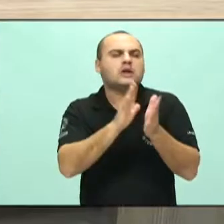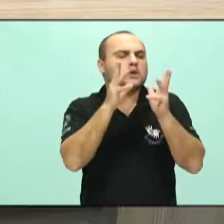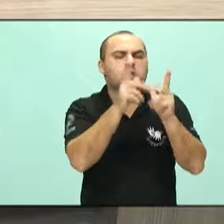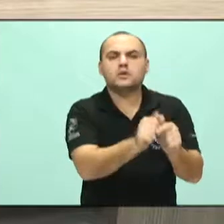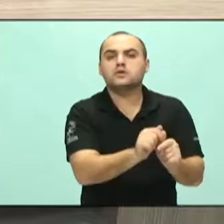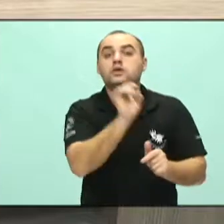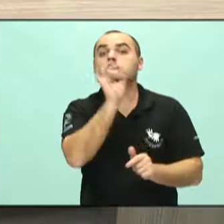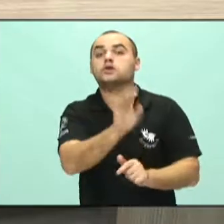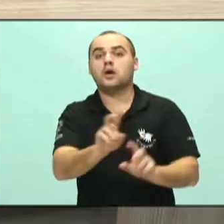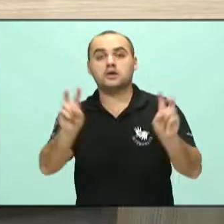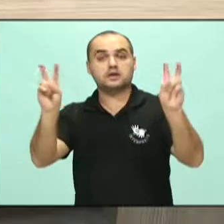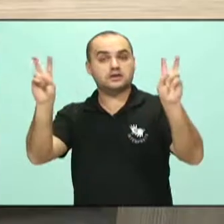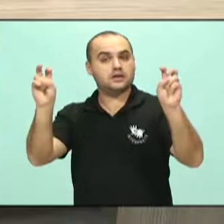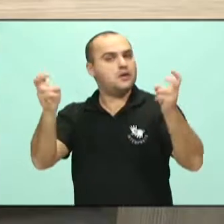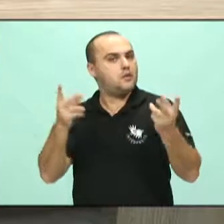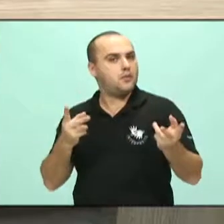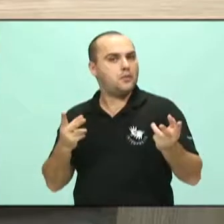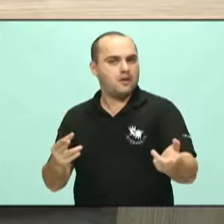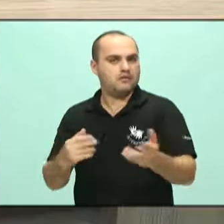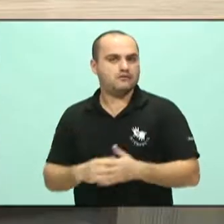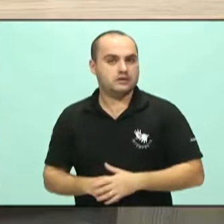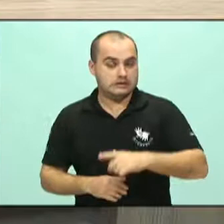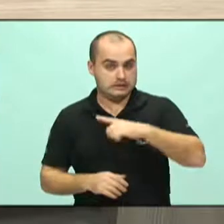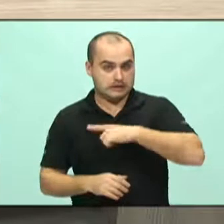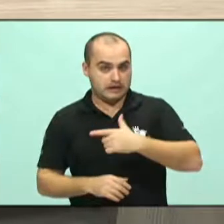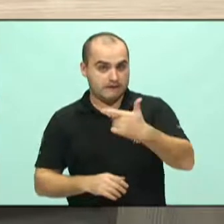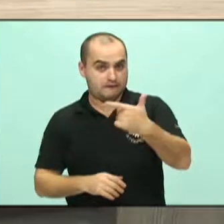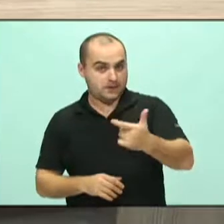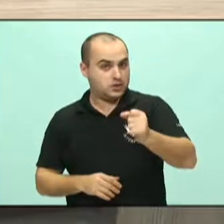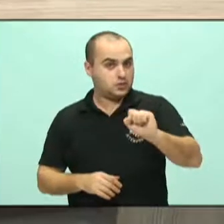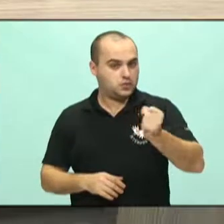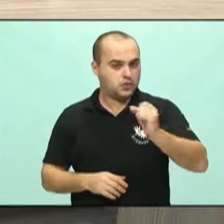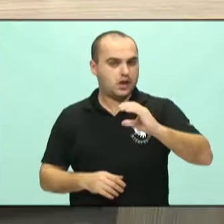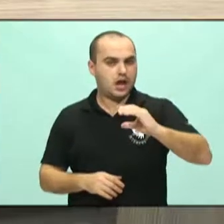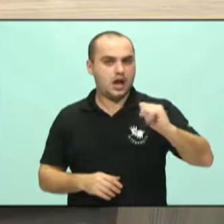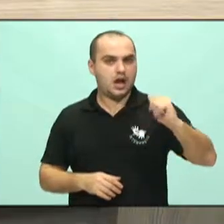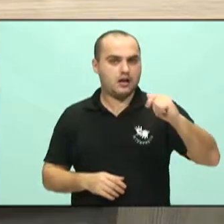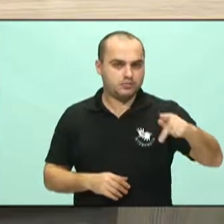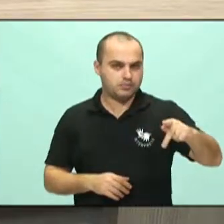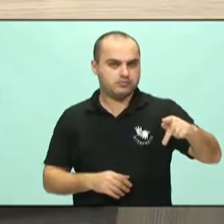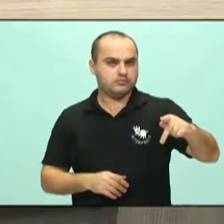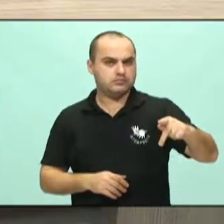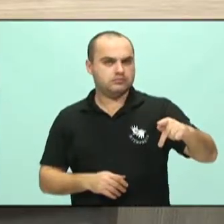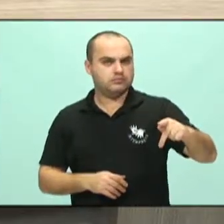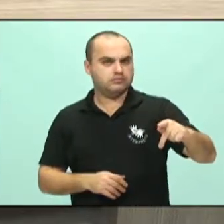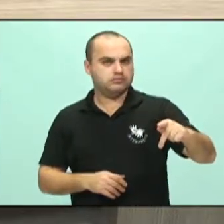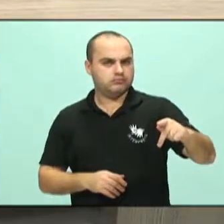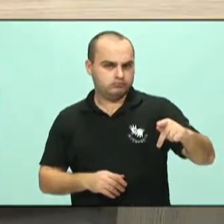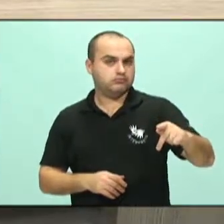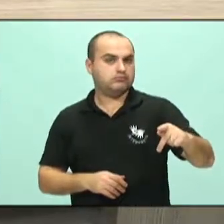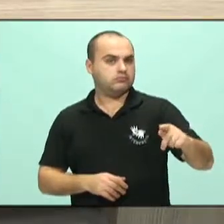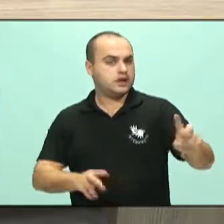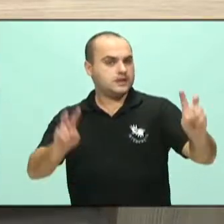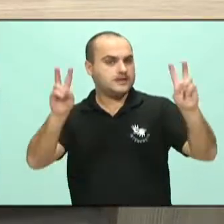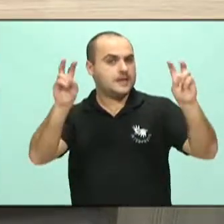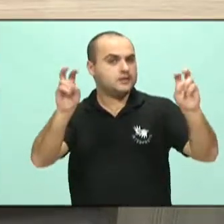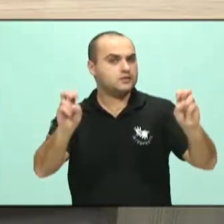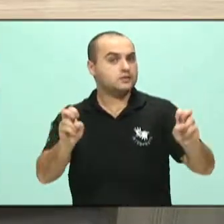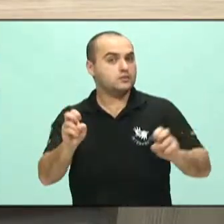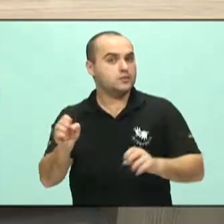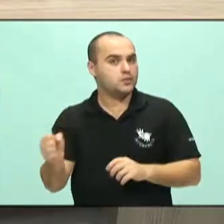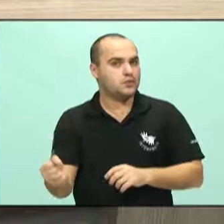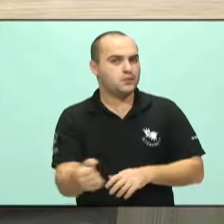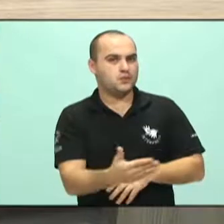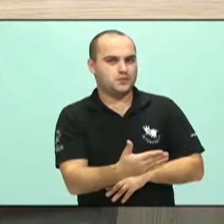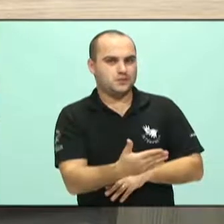o mesmo. São 28 capítulos, uma abordagem nova, porque eu caprichei